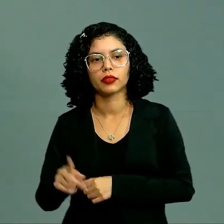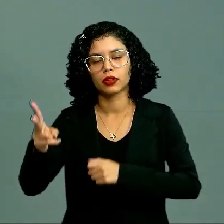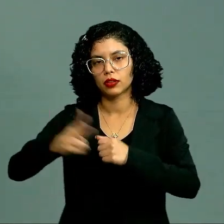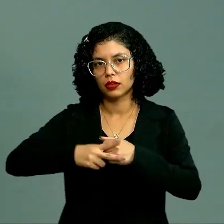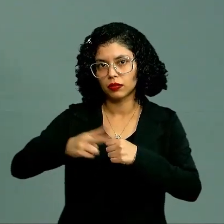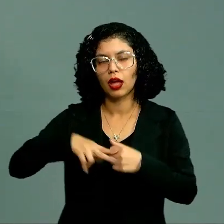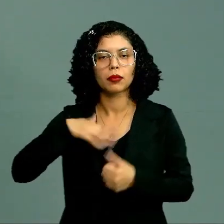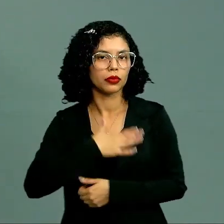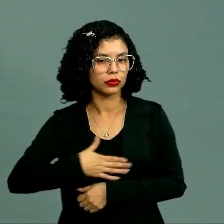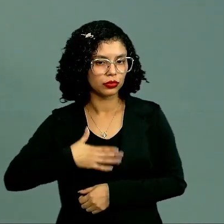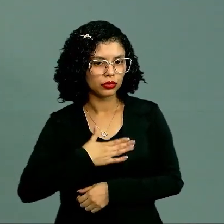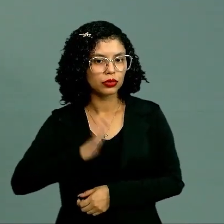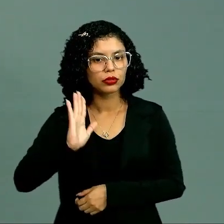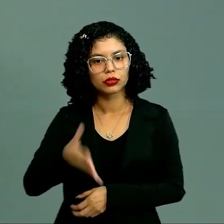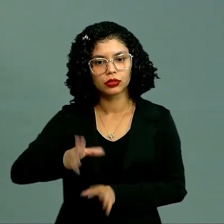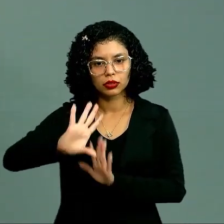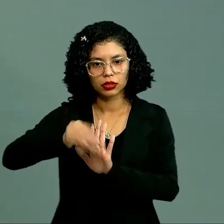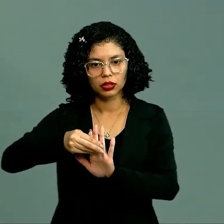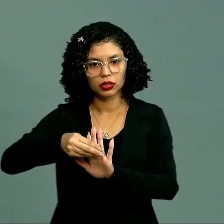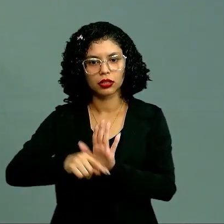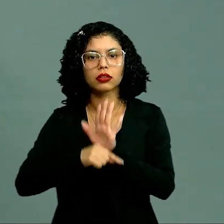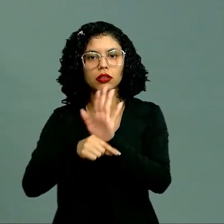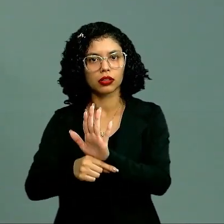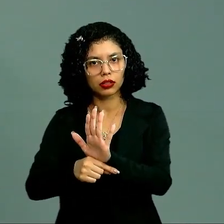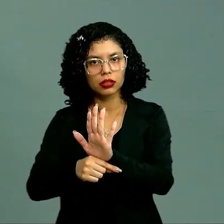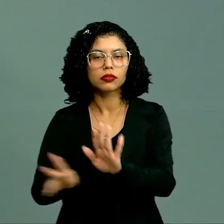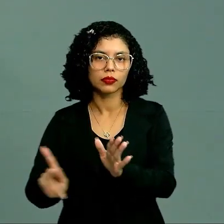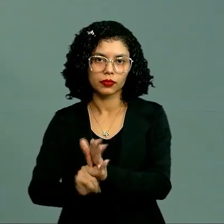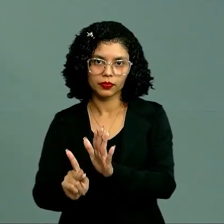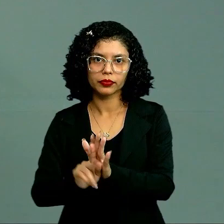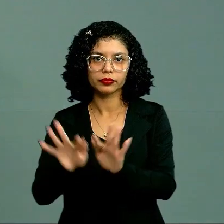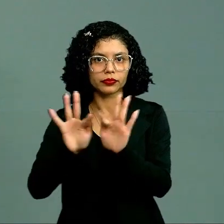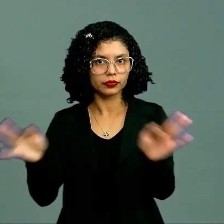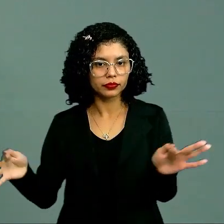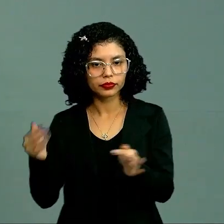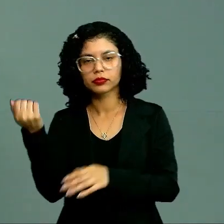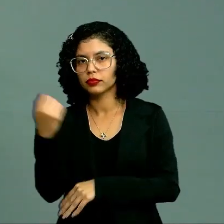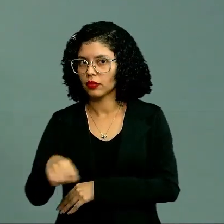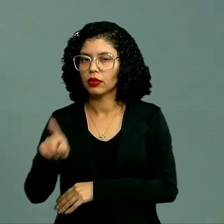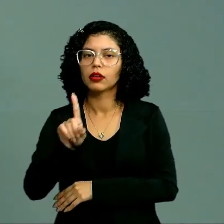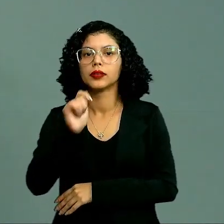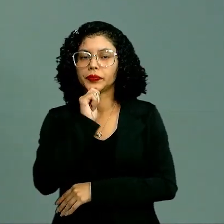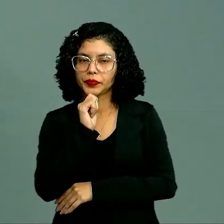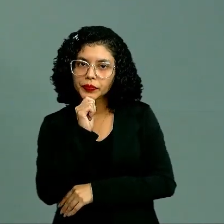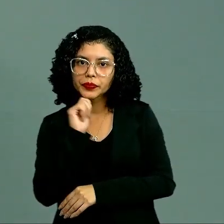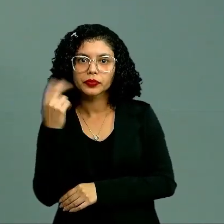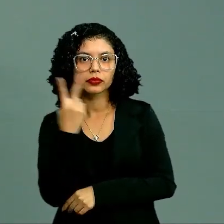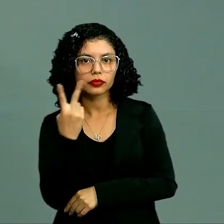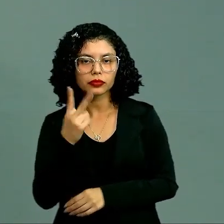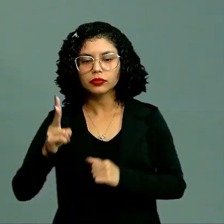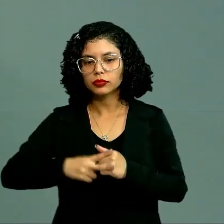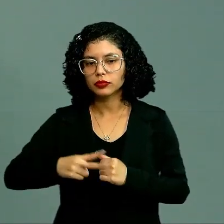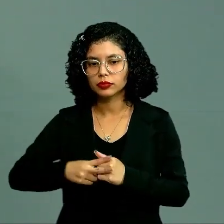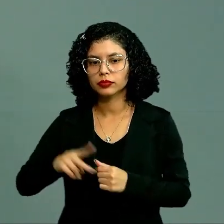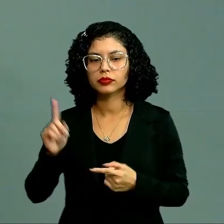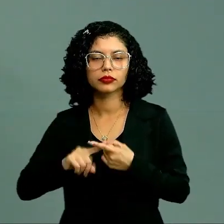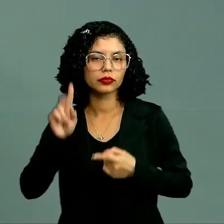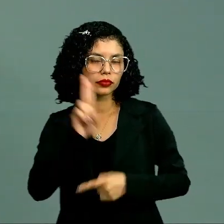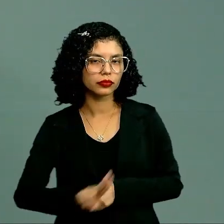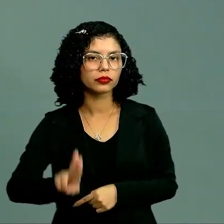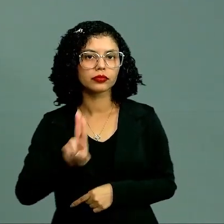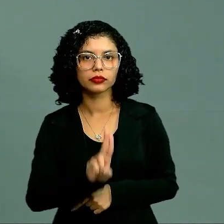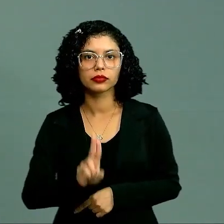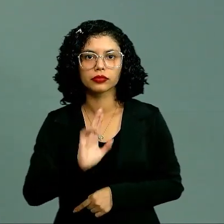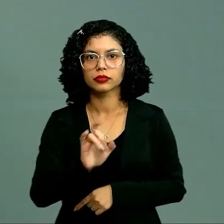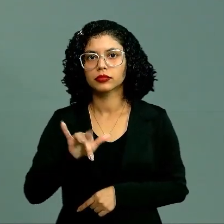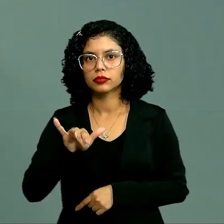verbo gostar, já fica implícito, né, a desinência do verbo na frase. Então, eu não preciso usar o verbo duas vezes, porque eu utilizo o recurso